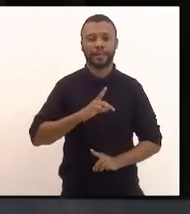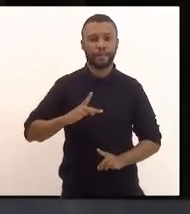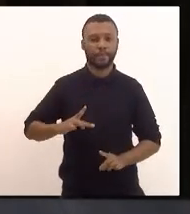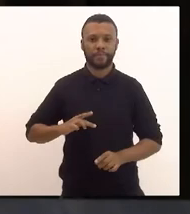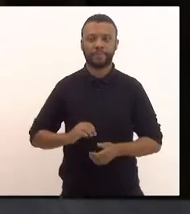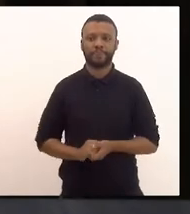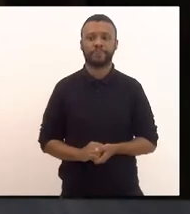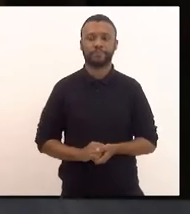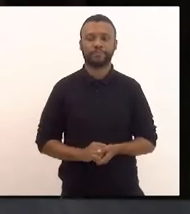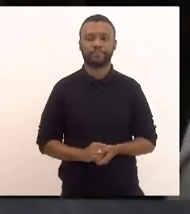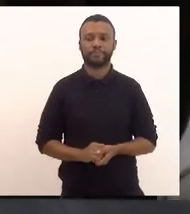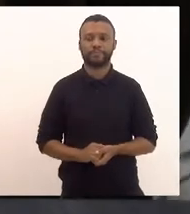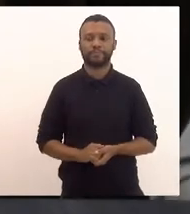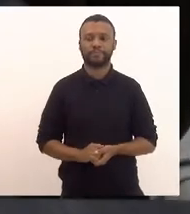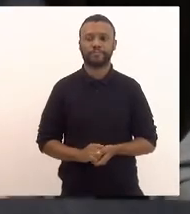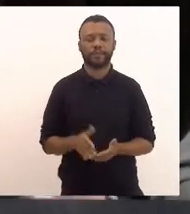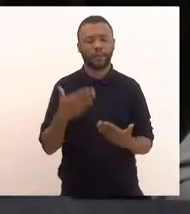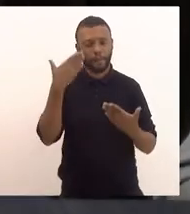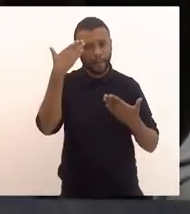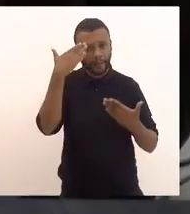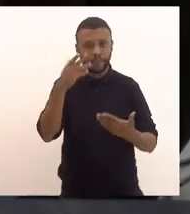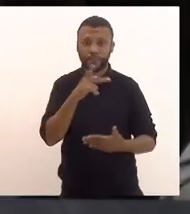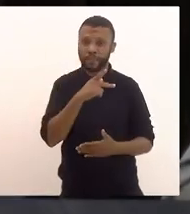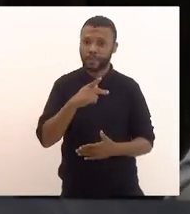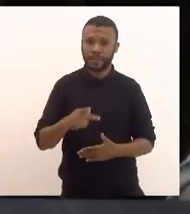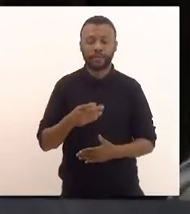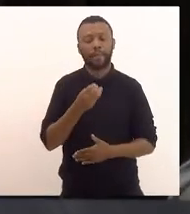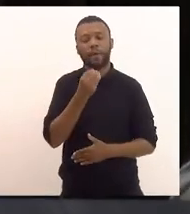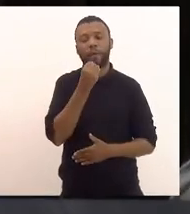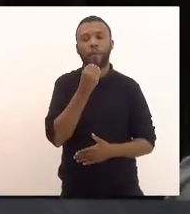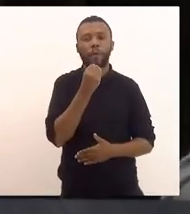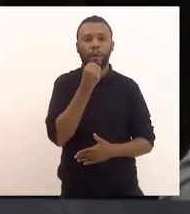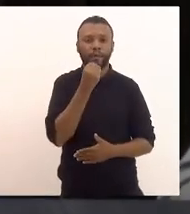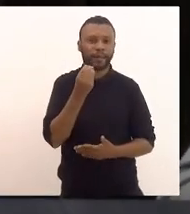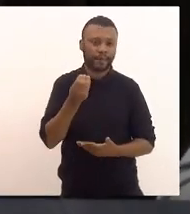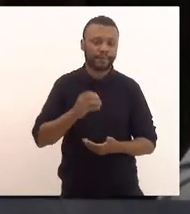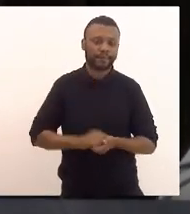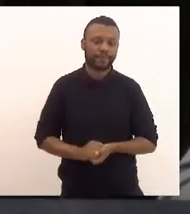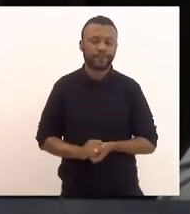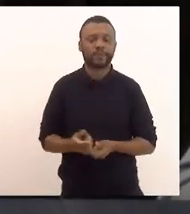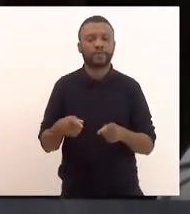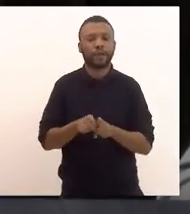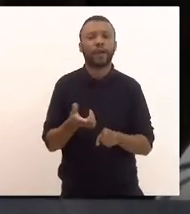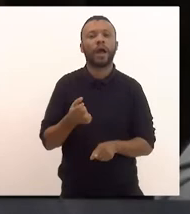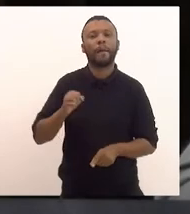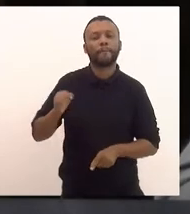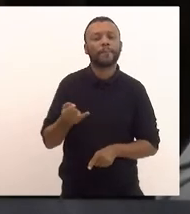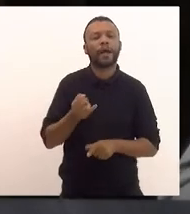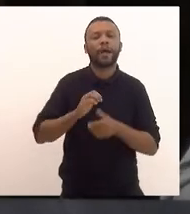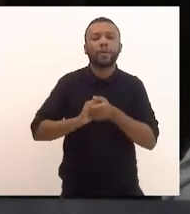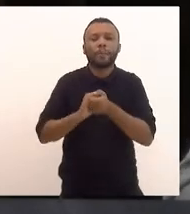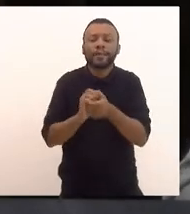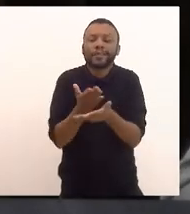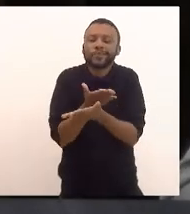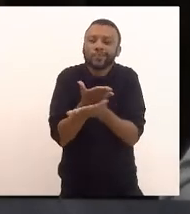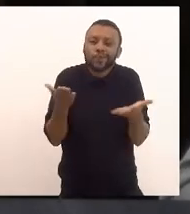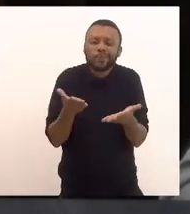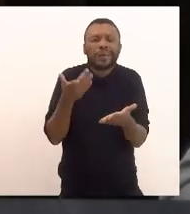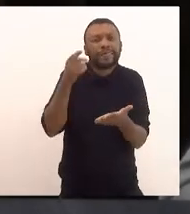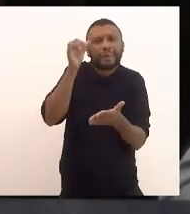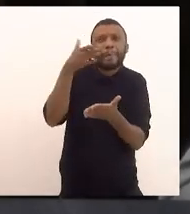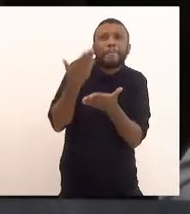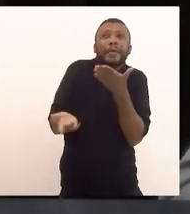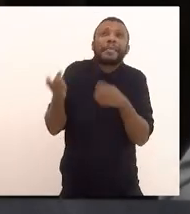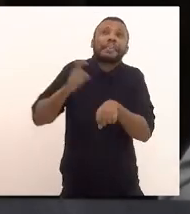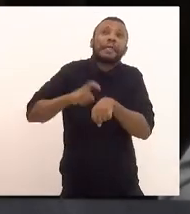boa noite obrigado presente pela oportunidade e cumprimentando a todos para não perder muito tempo aqui